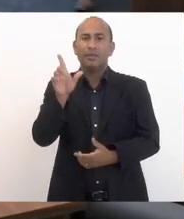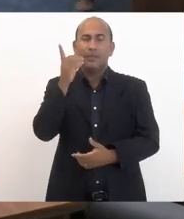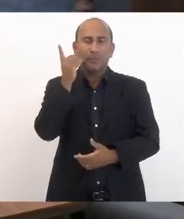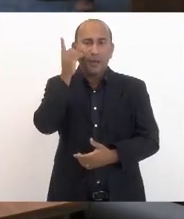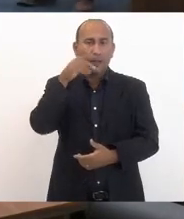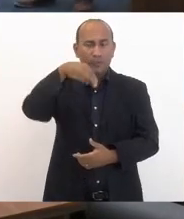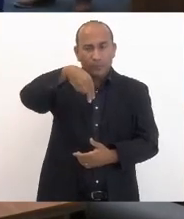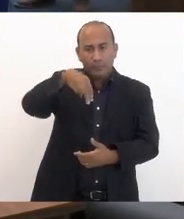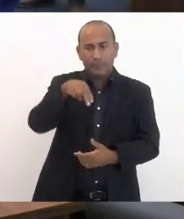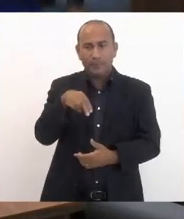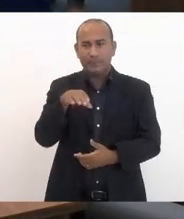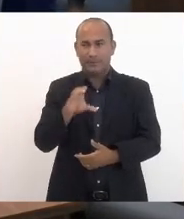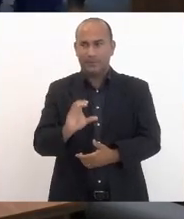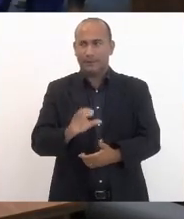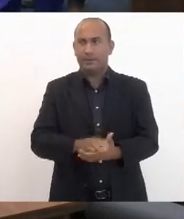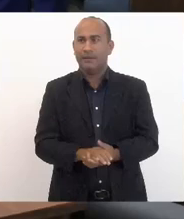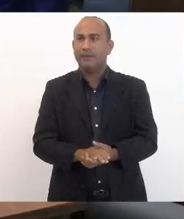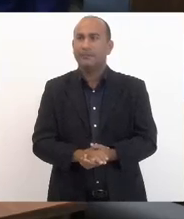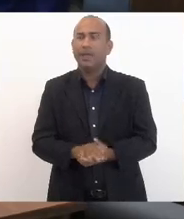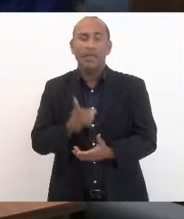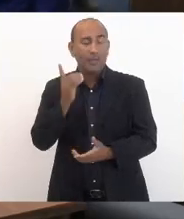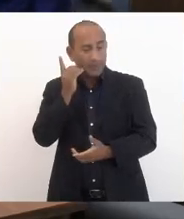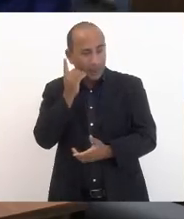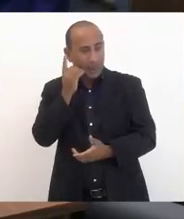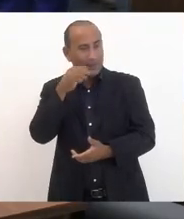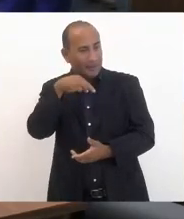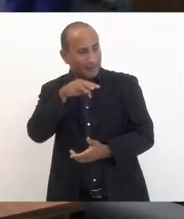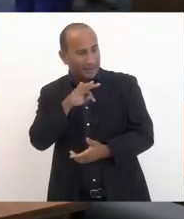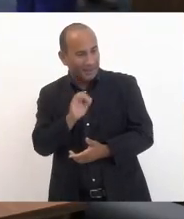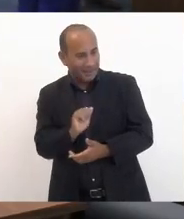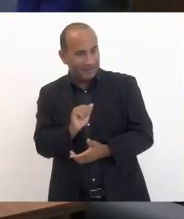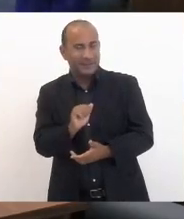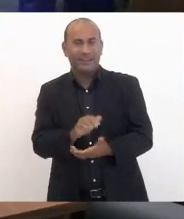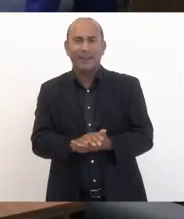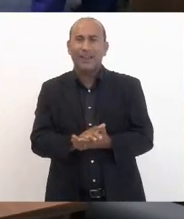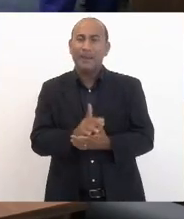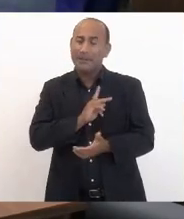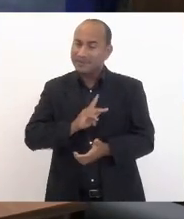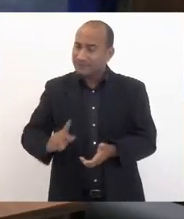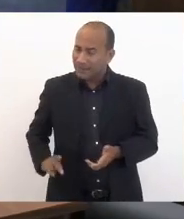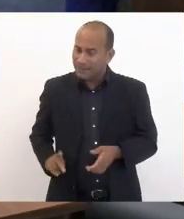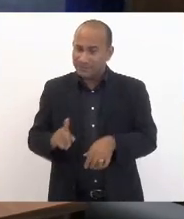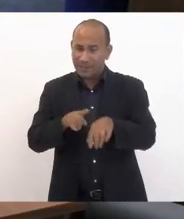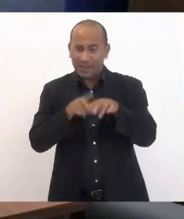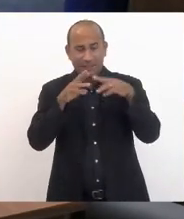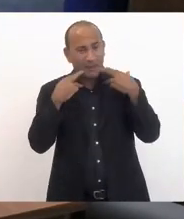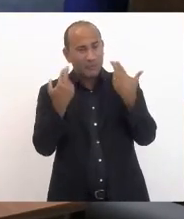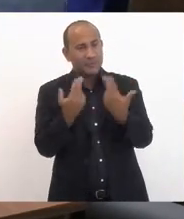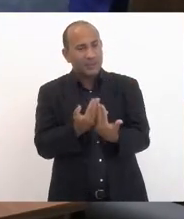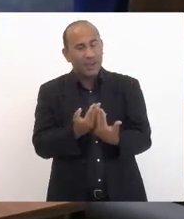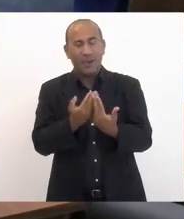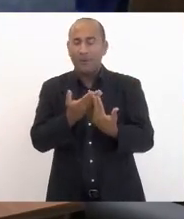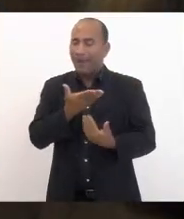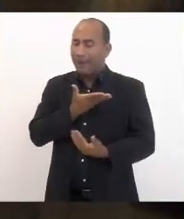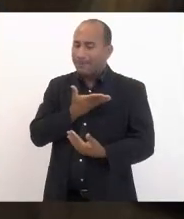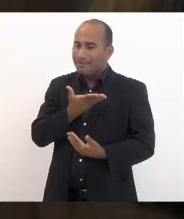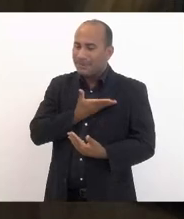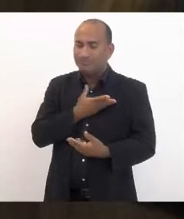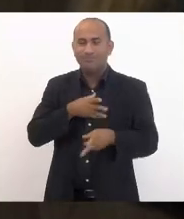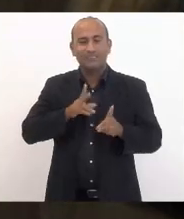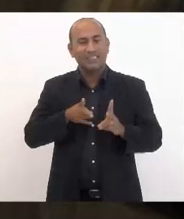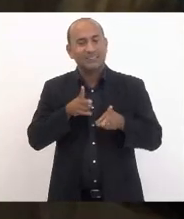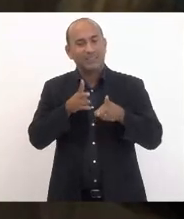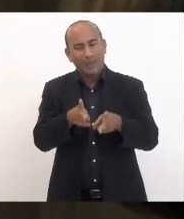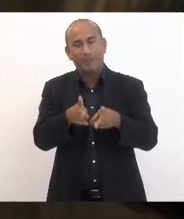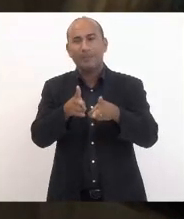voto. Deputada Marta Rocha, presidente dessa sessão, companheira que tanto apoia